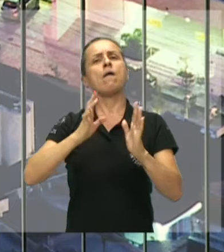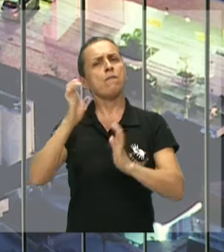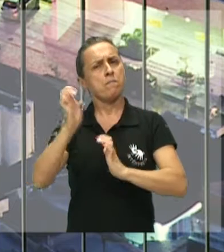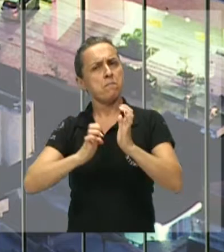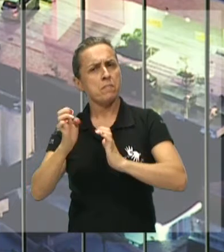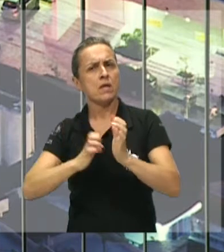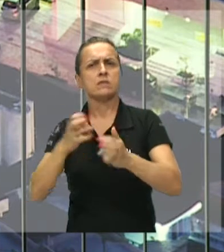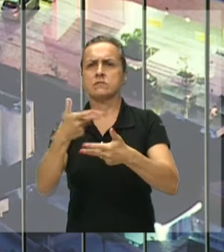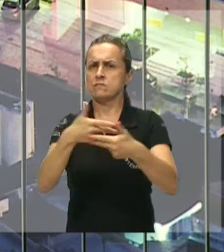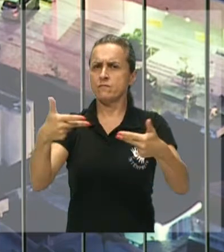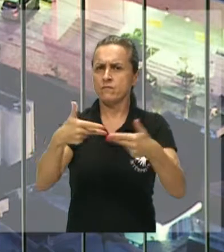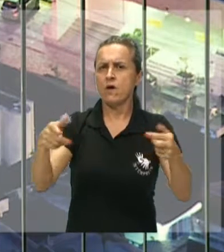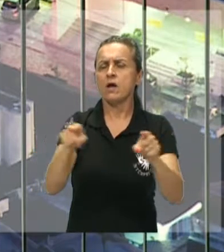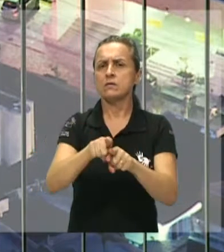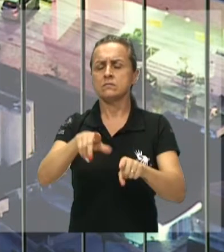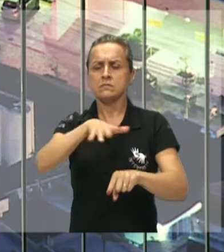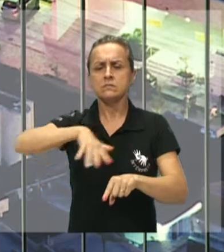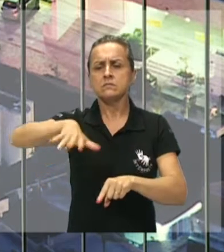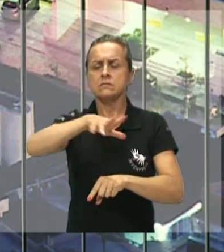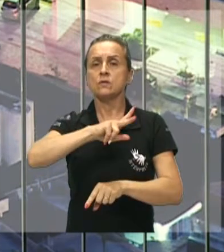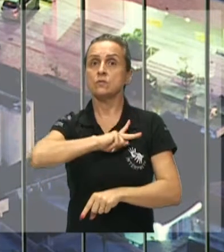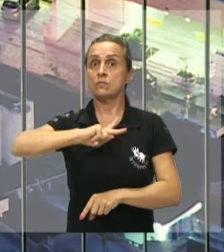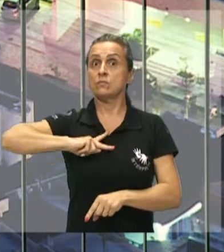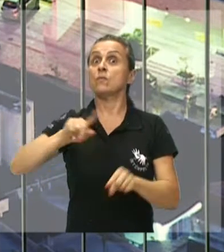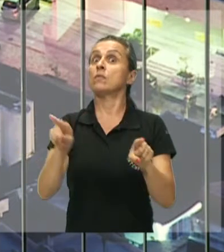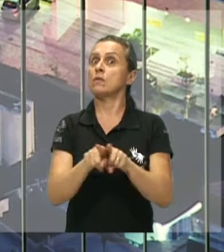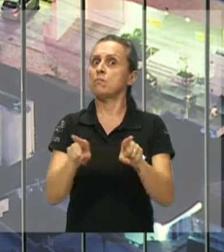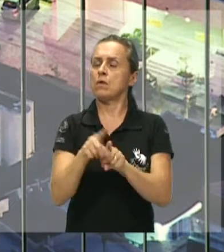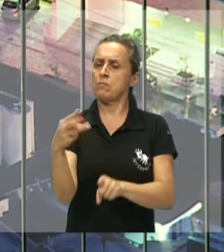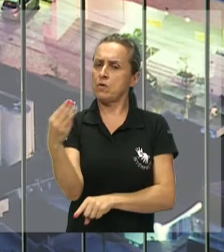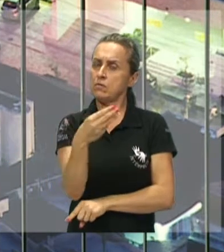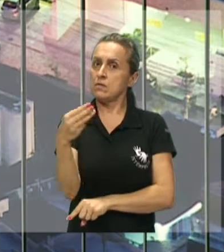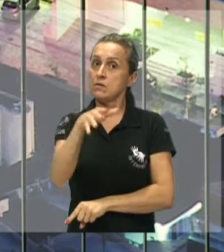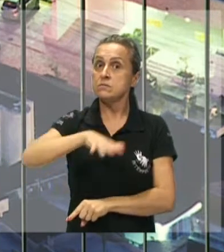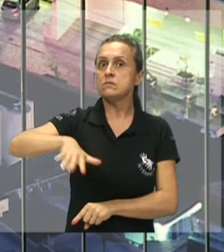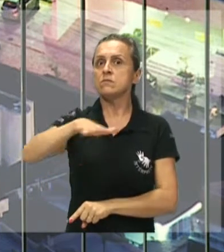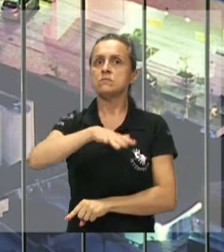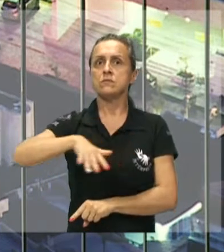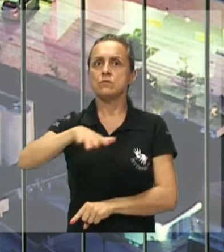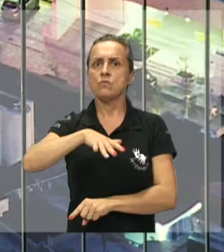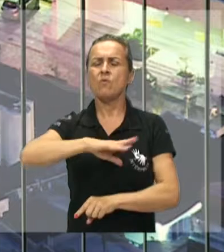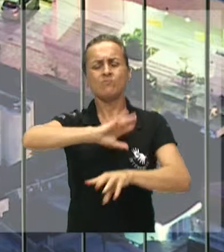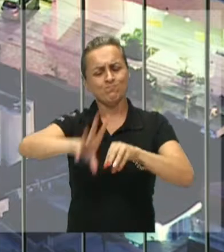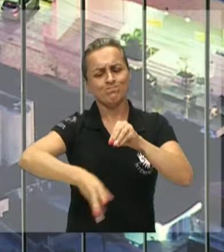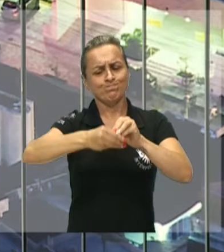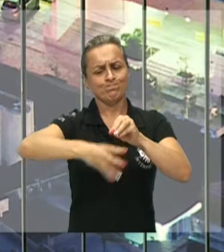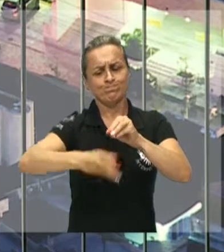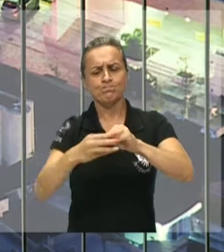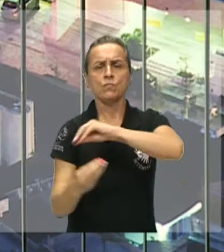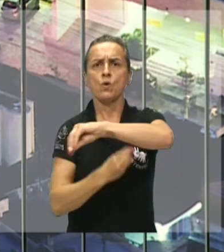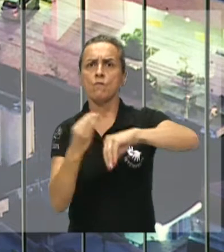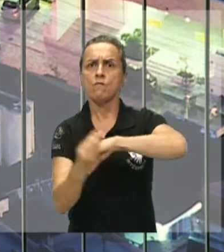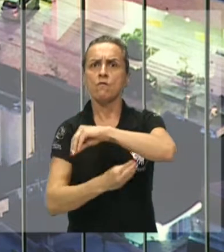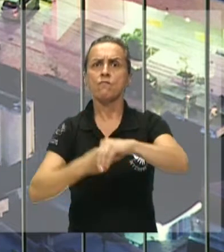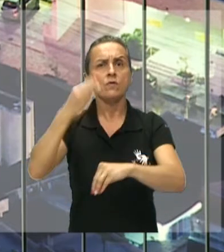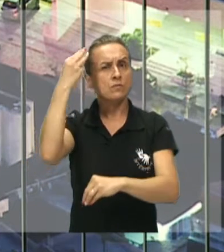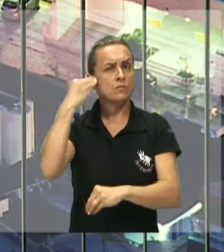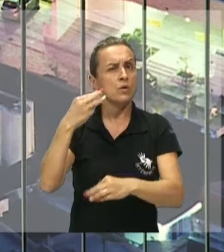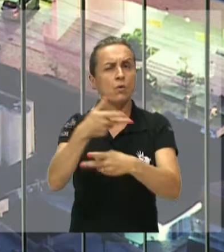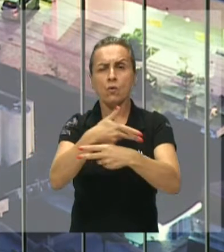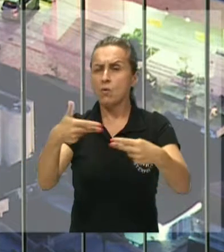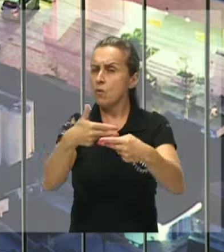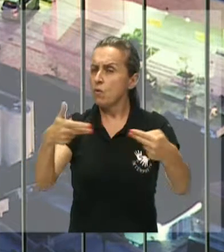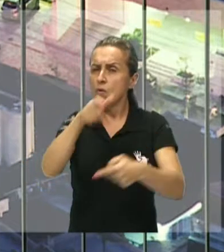setor público e também pelo terceiro setor, engajando milhões de pessoas no Brasil. O mês